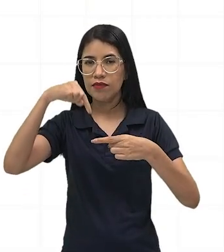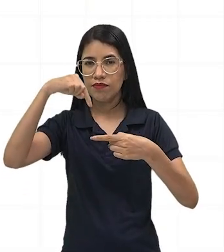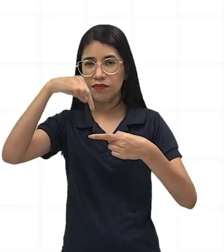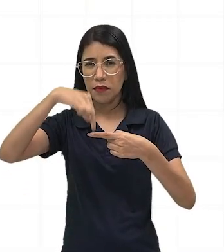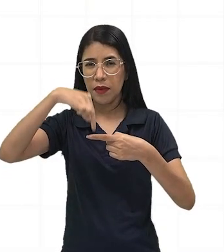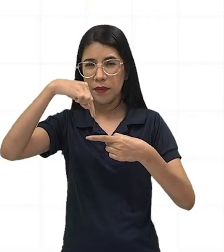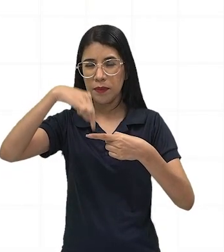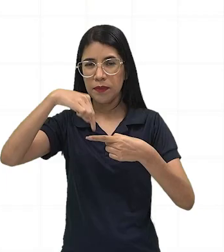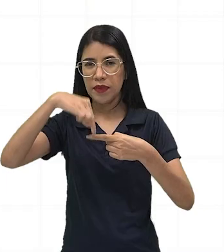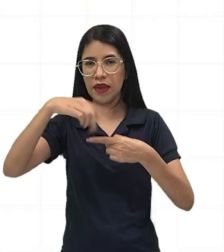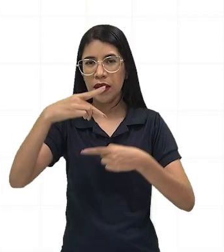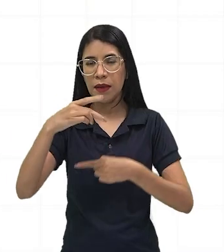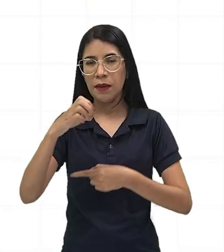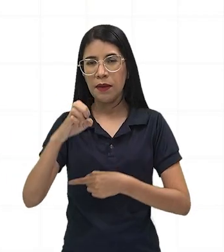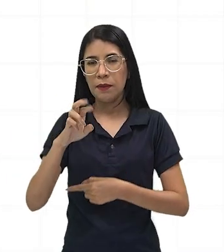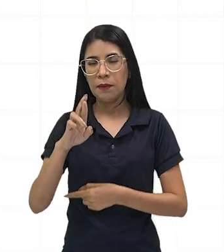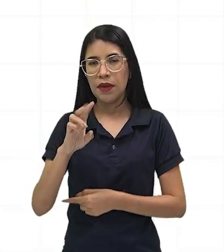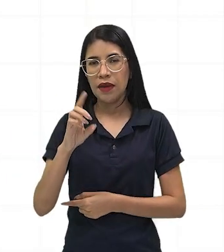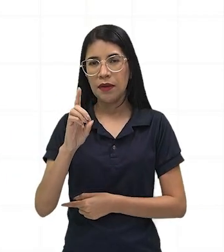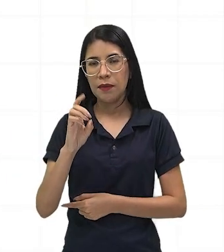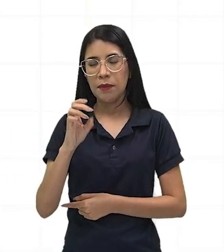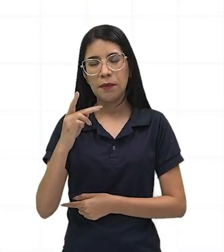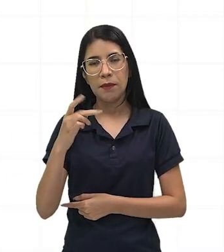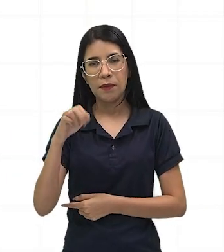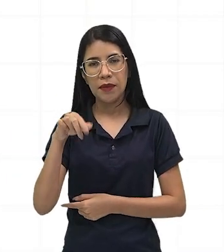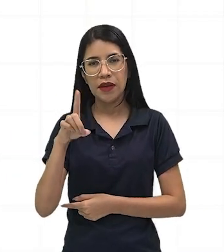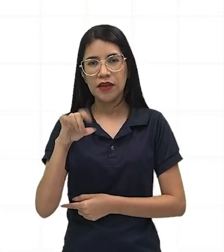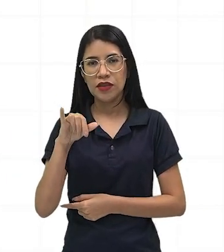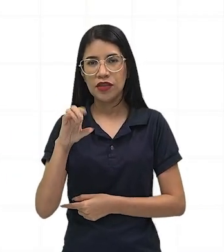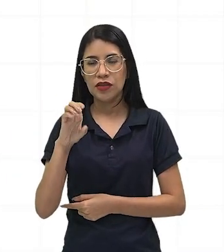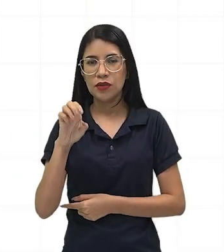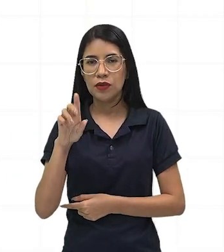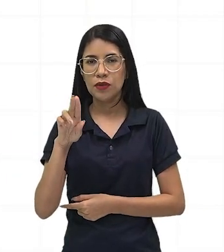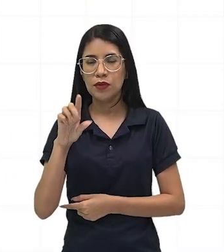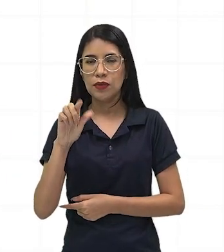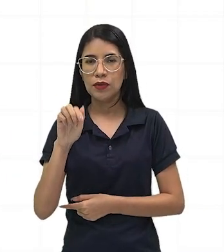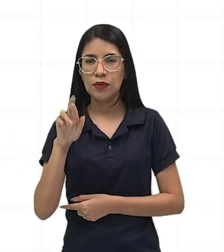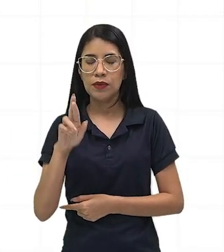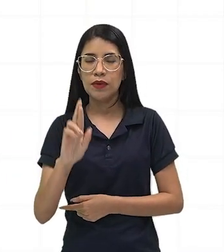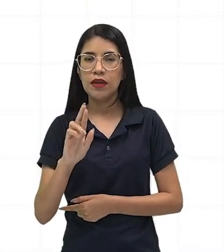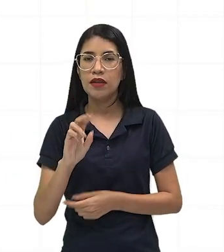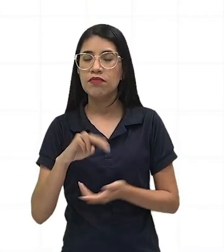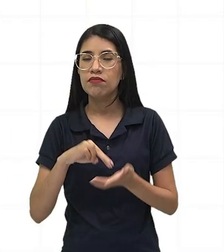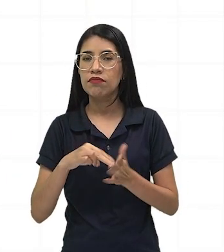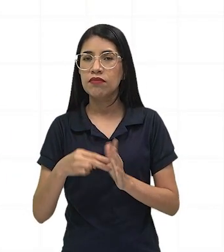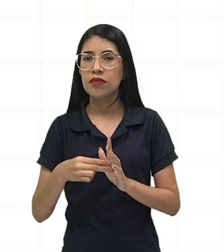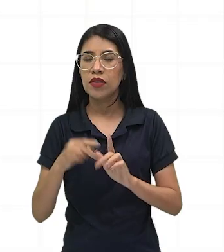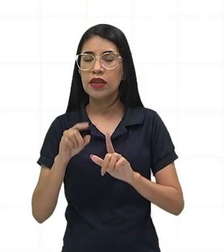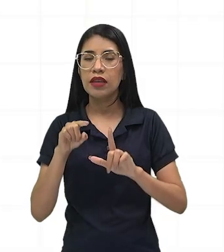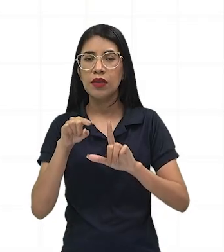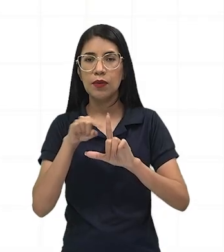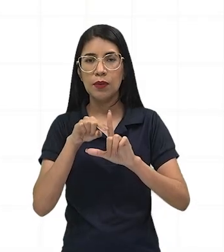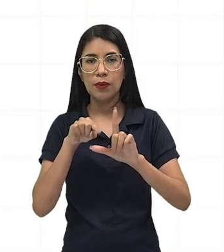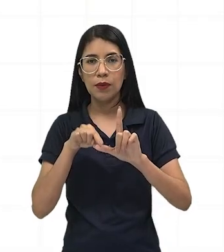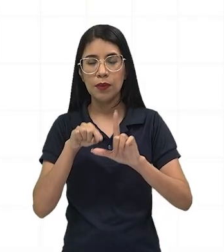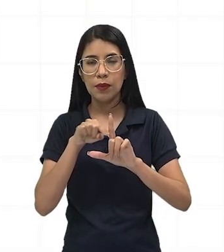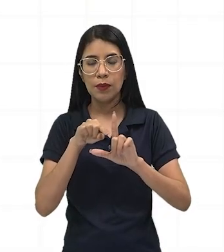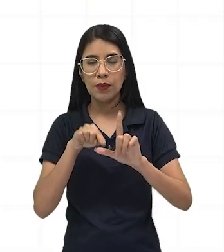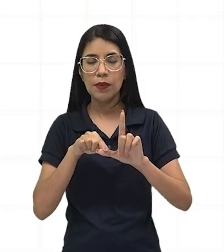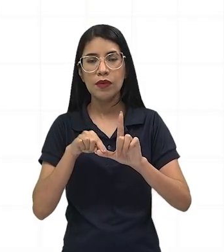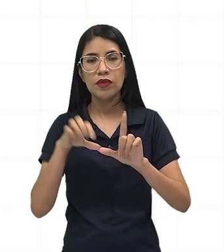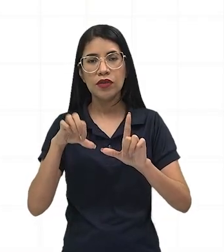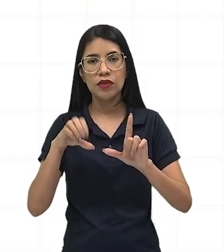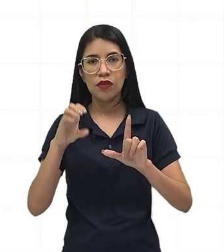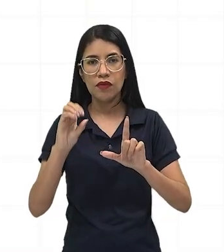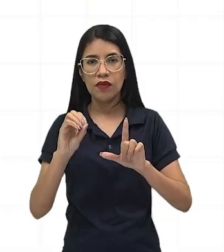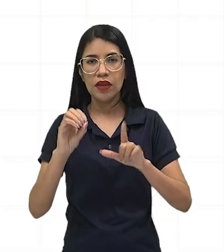a ele. Quando a gente fala aí, ó, perpendicular, significa que ela forma um ângulo de